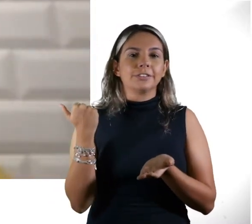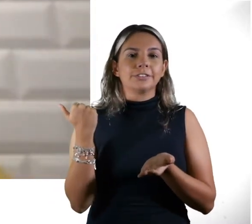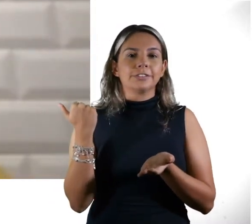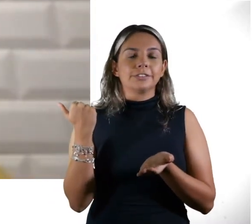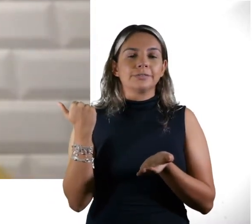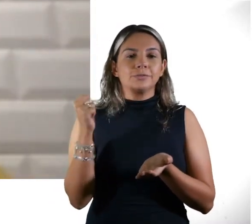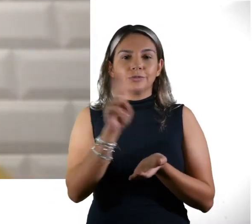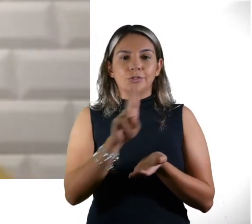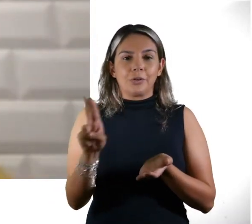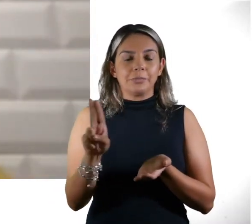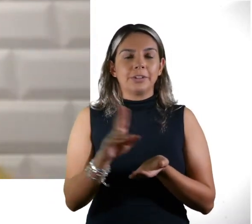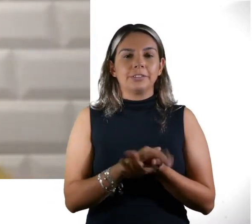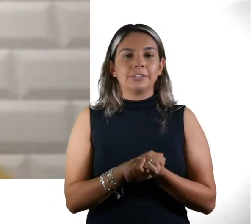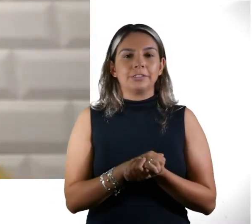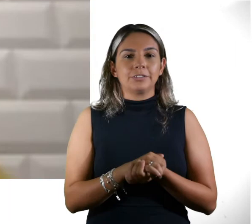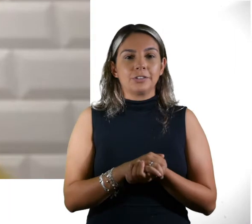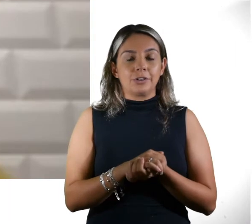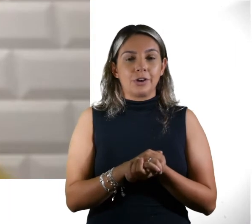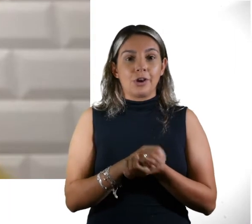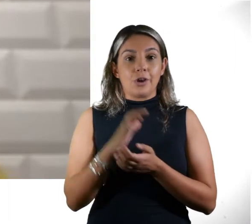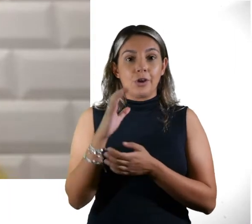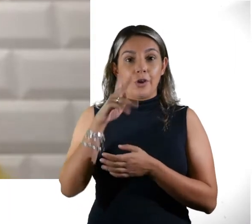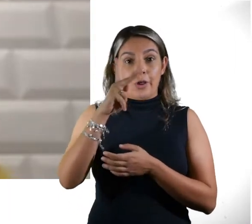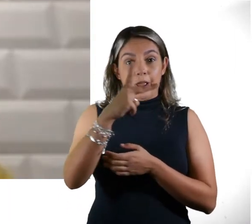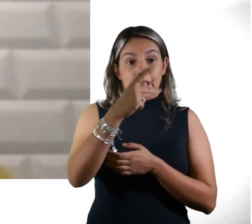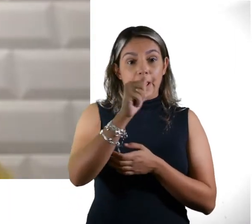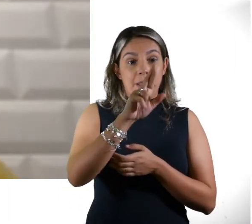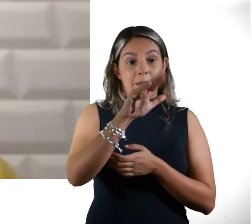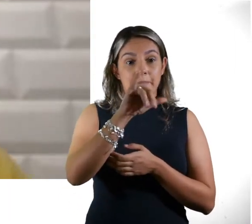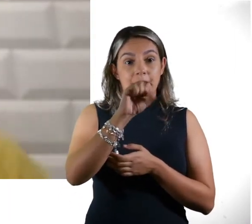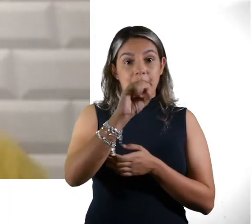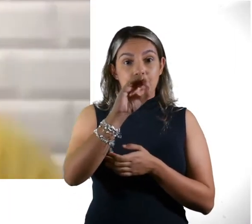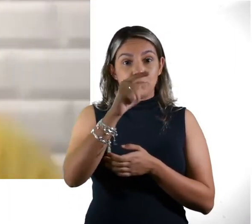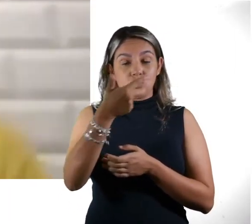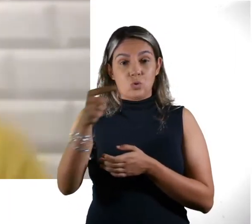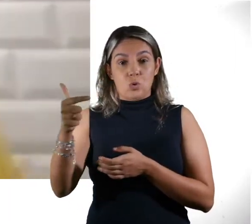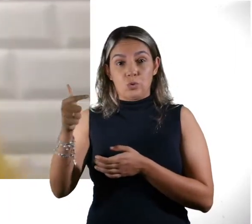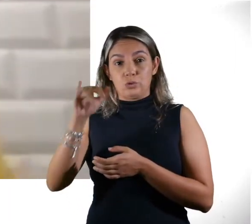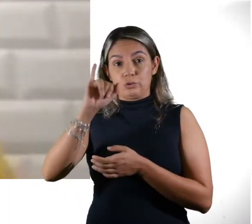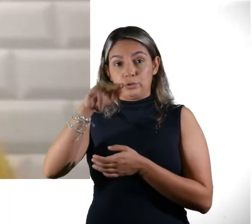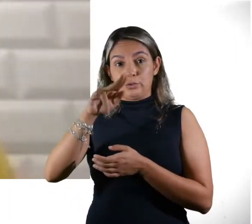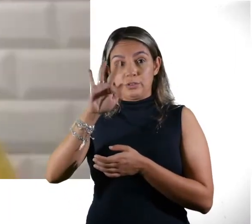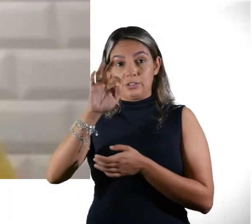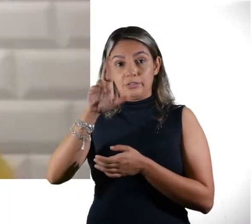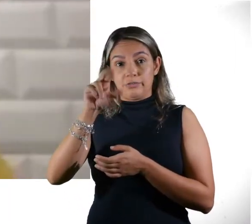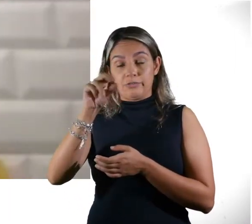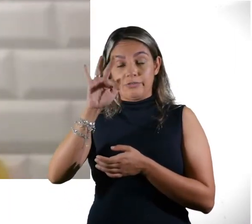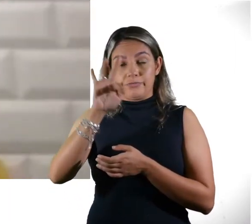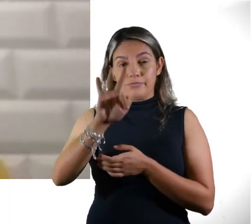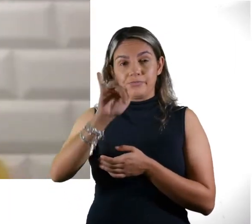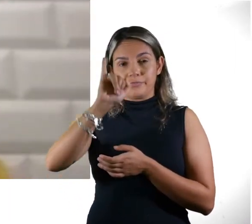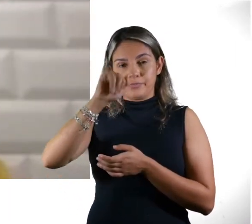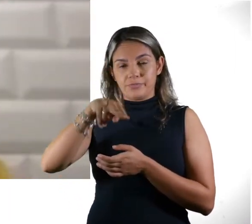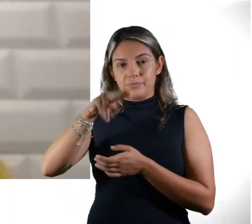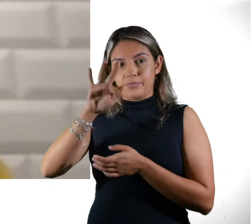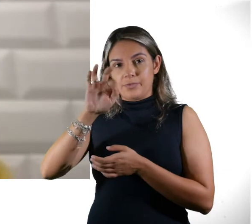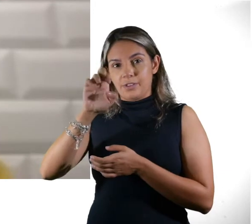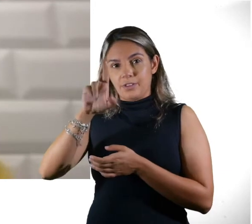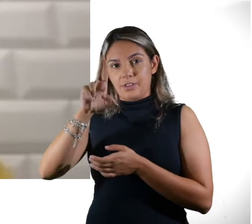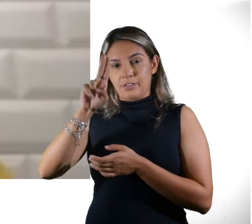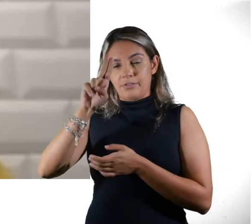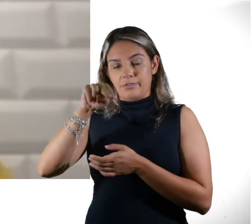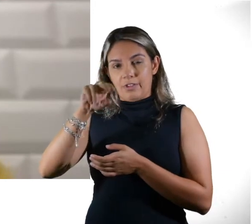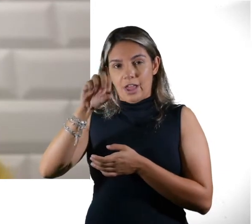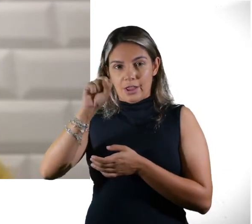O Paraíso e Outros Infernos. Este ainda não tem um título, mas é um livro que espero saia